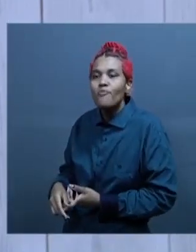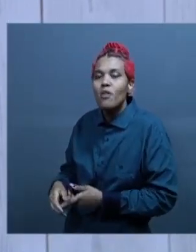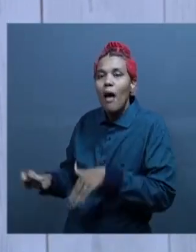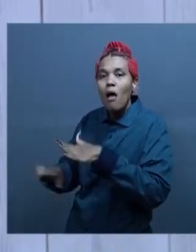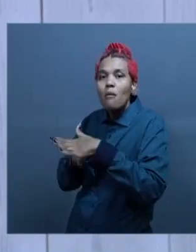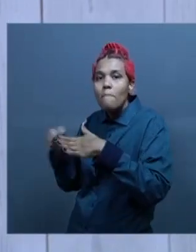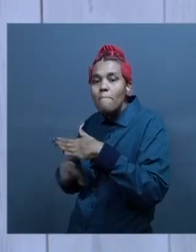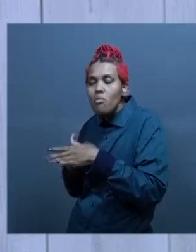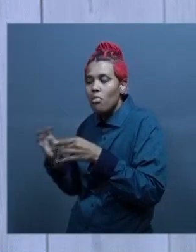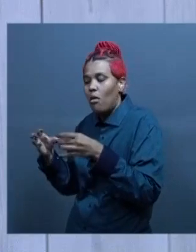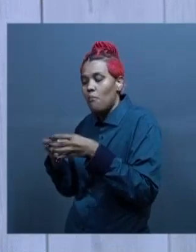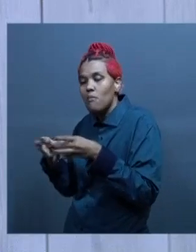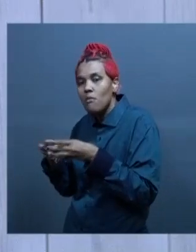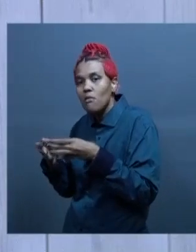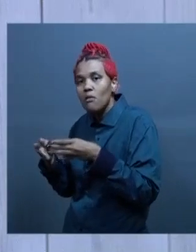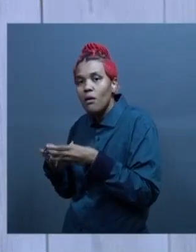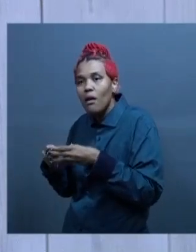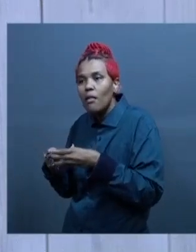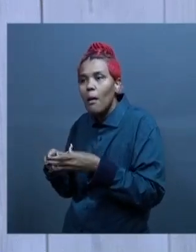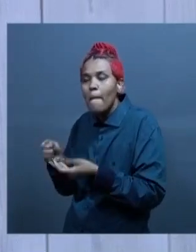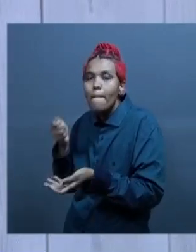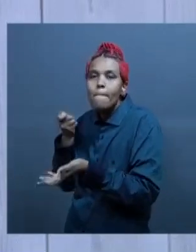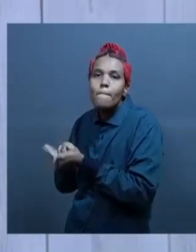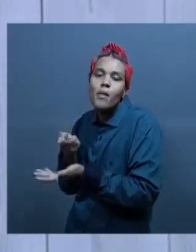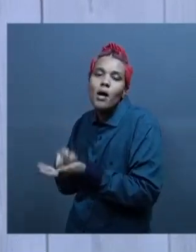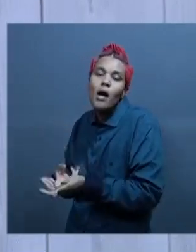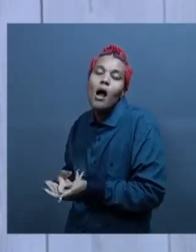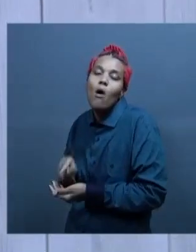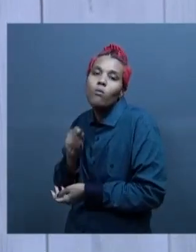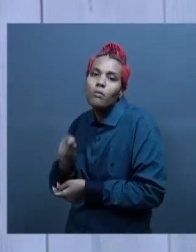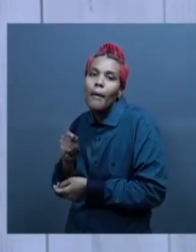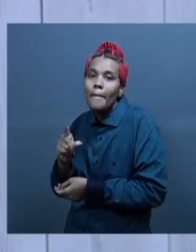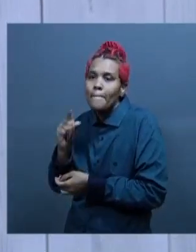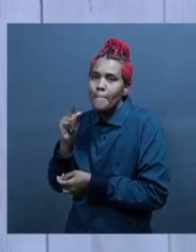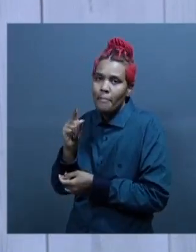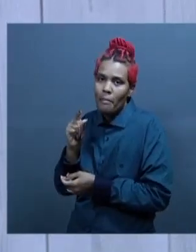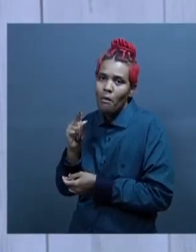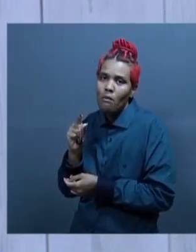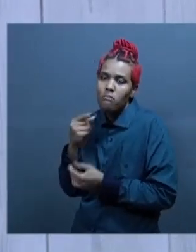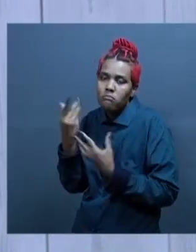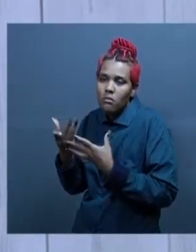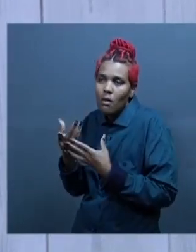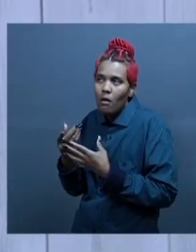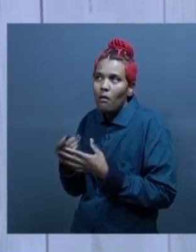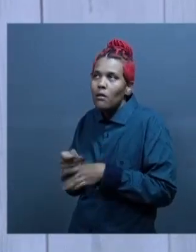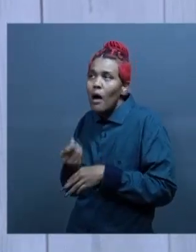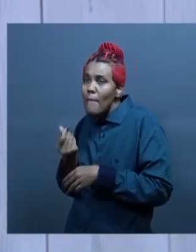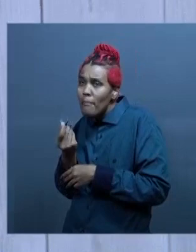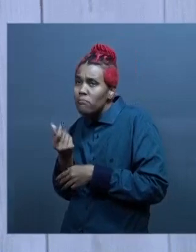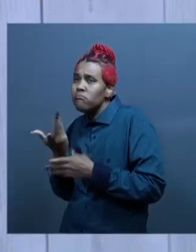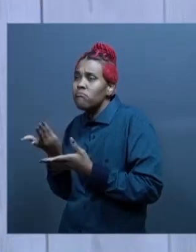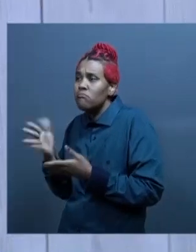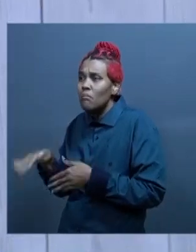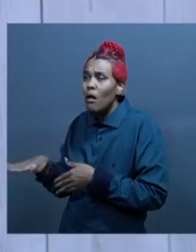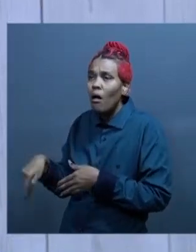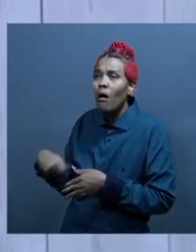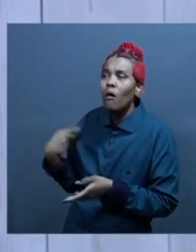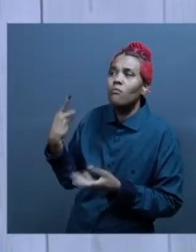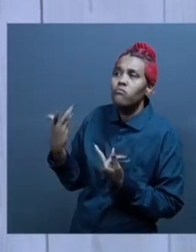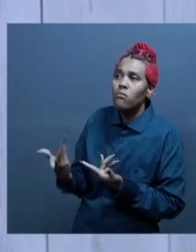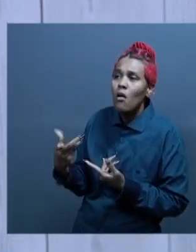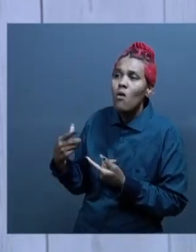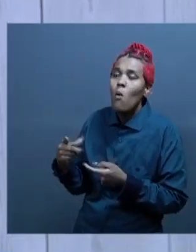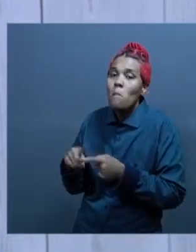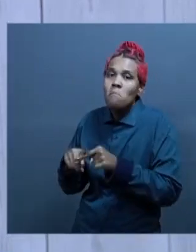mídia mais barata muitas vezes um curso de produção de comunicação mais barato se o cliente dele não têm